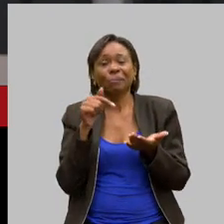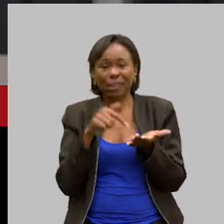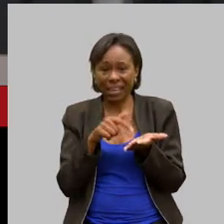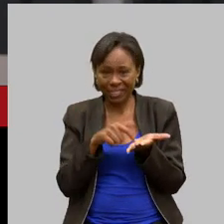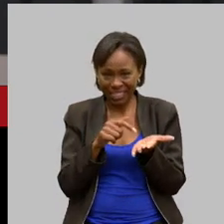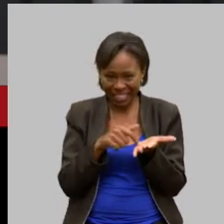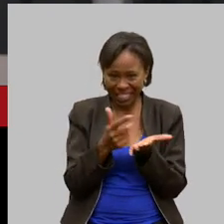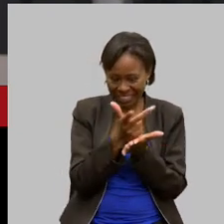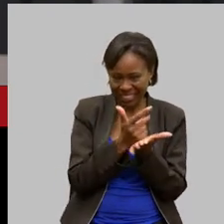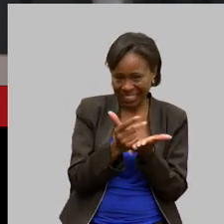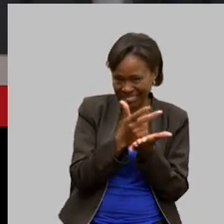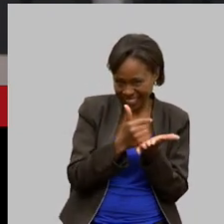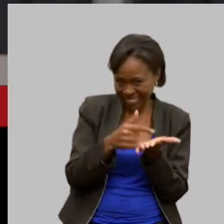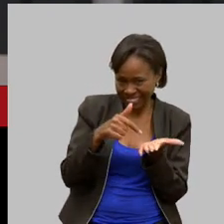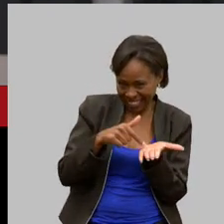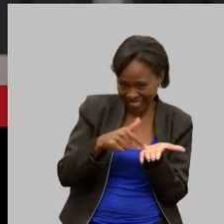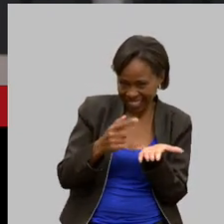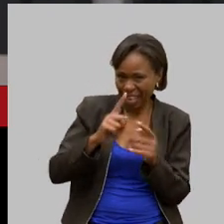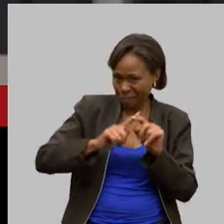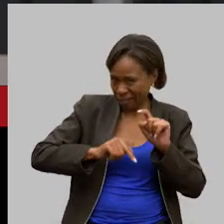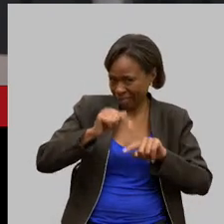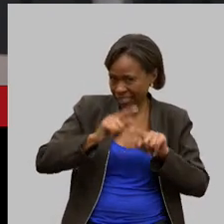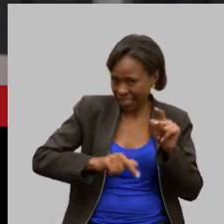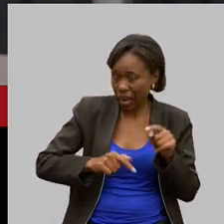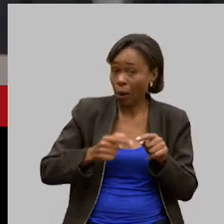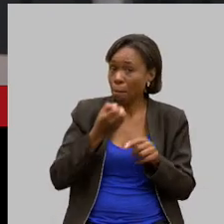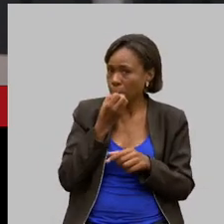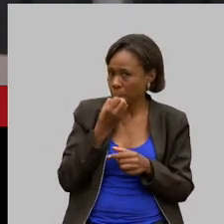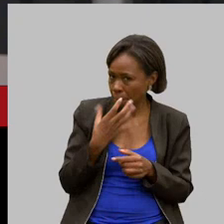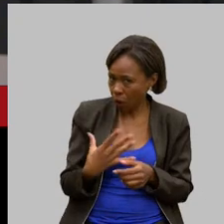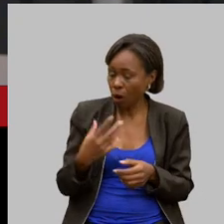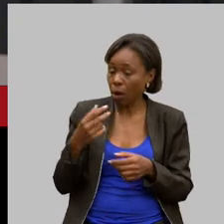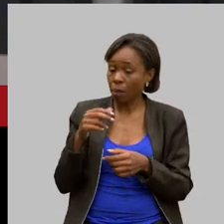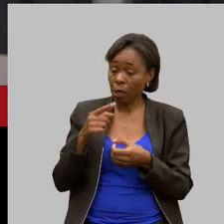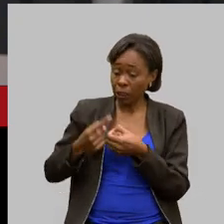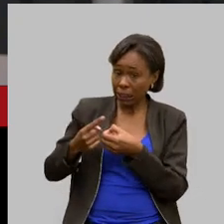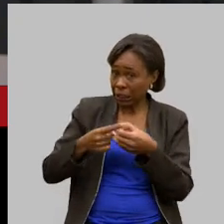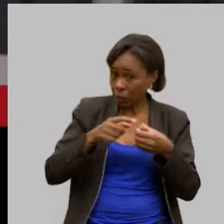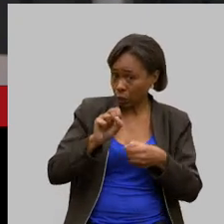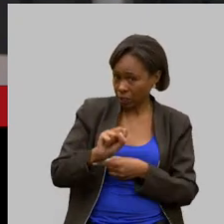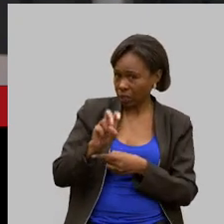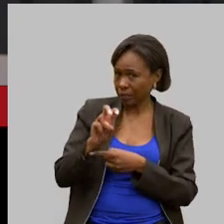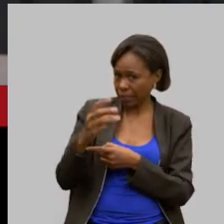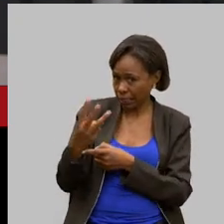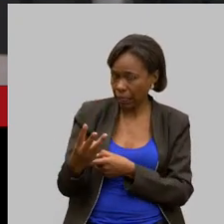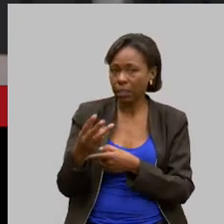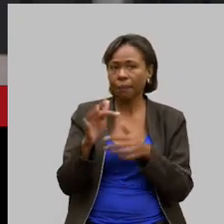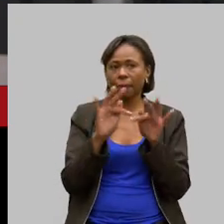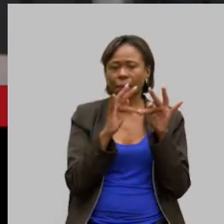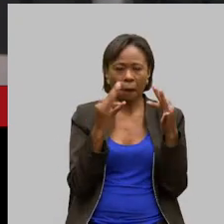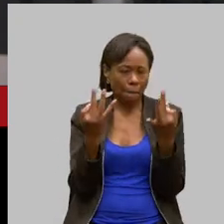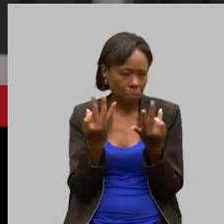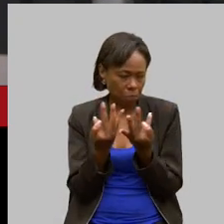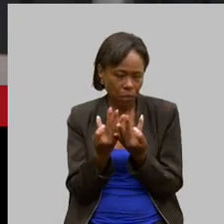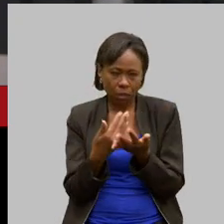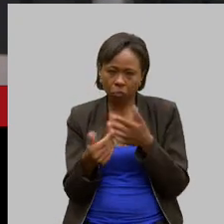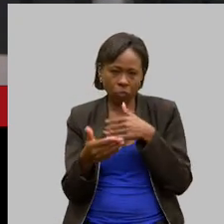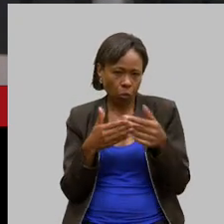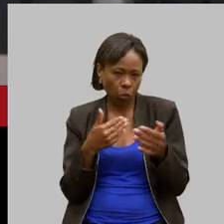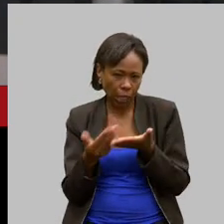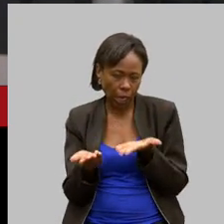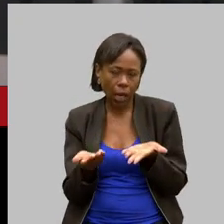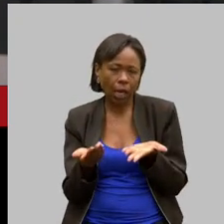um bem pra humanidade é paraas 853 cidades é para toda a família eh de